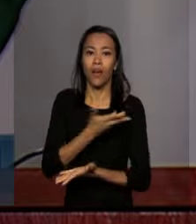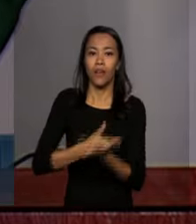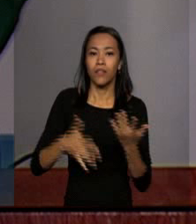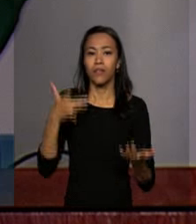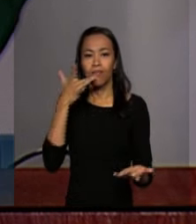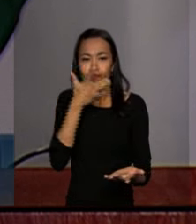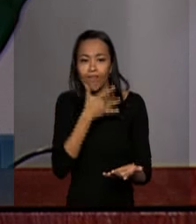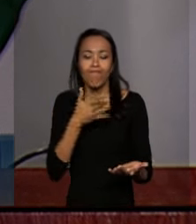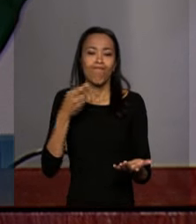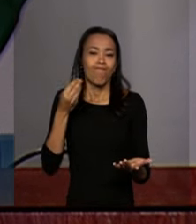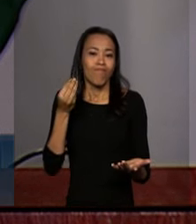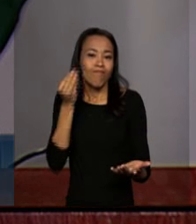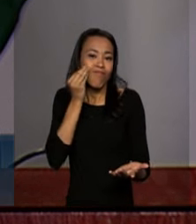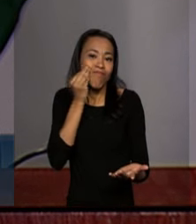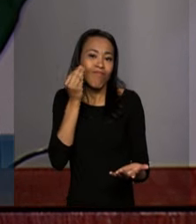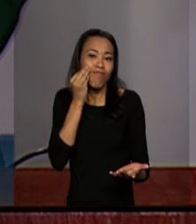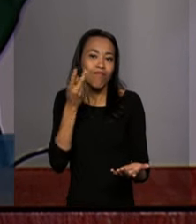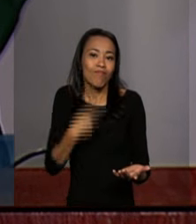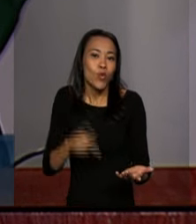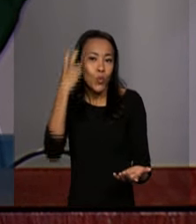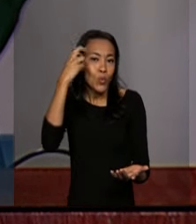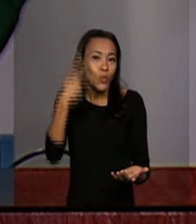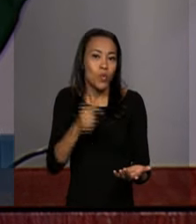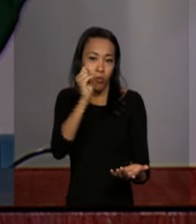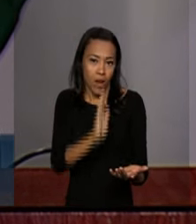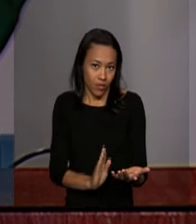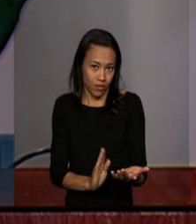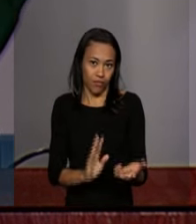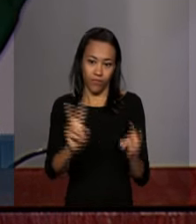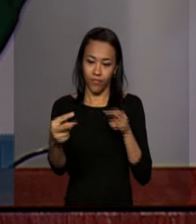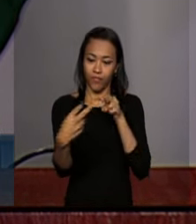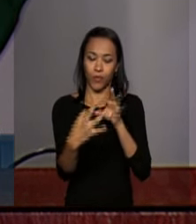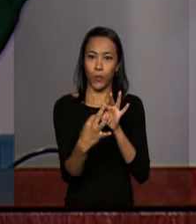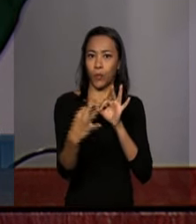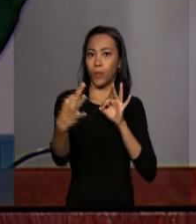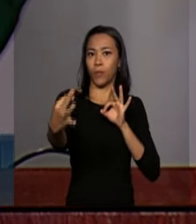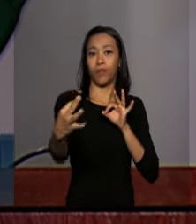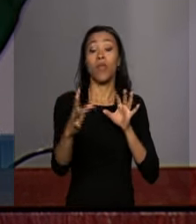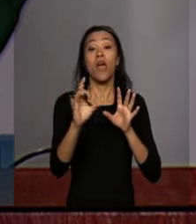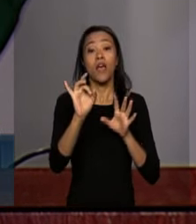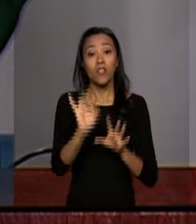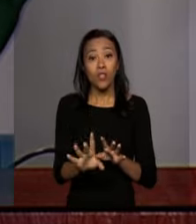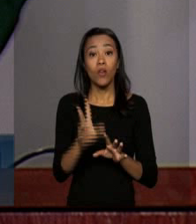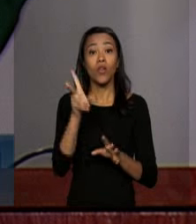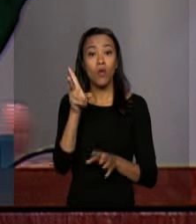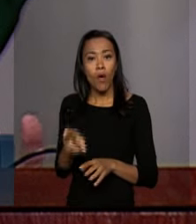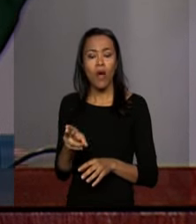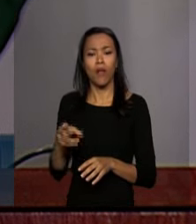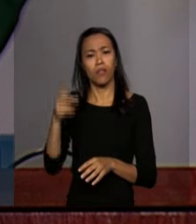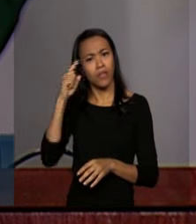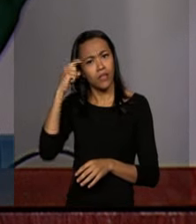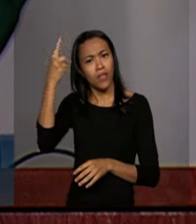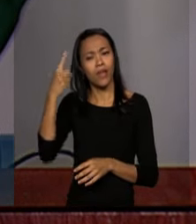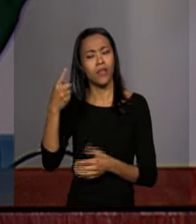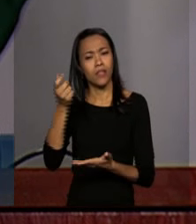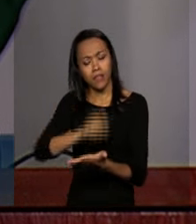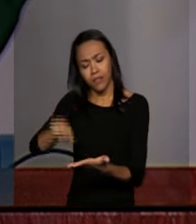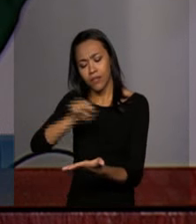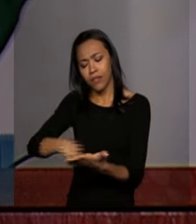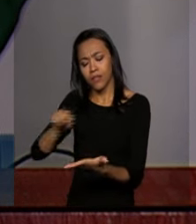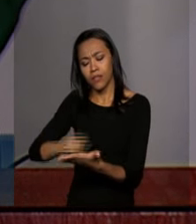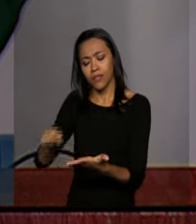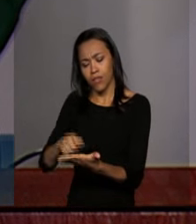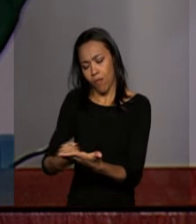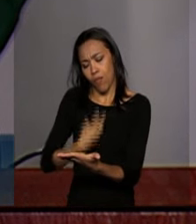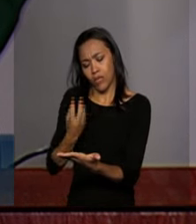nosso jeito brasileiro de ser. É então a hora de se inspirar na visão do Barão, recorrer aos versos de Vinícius